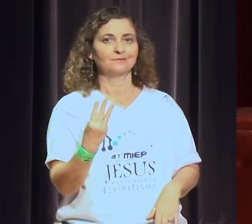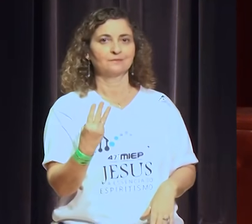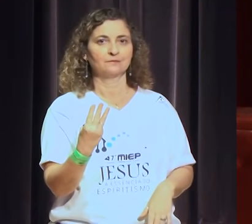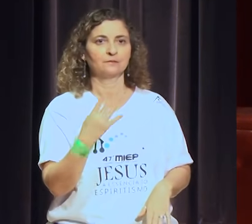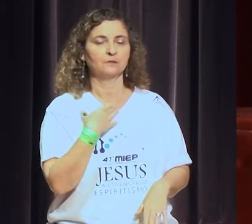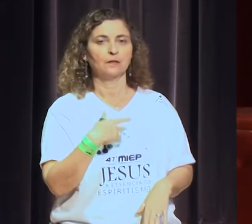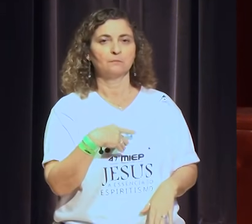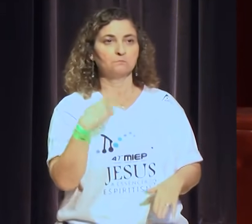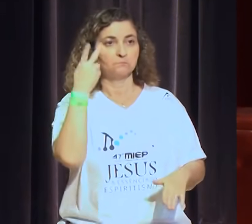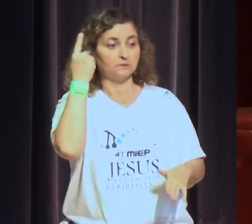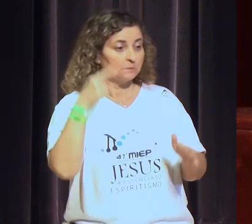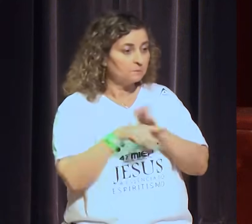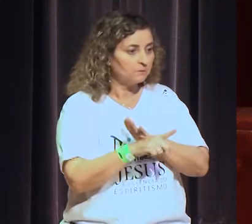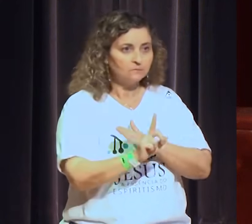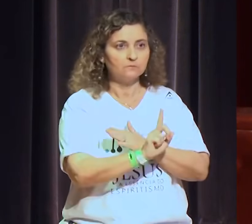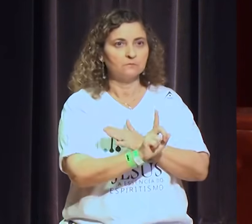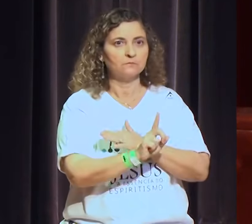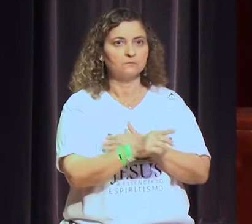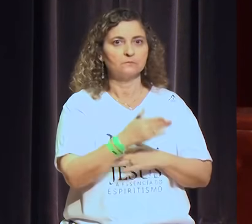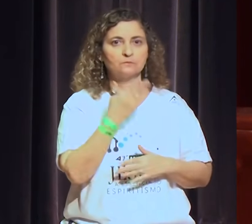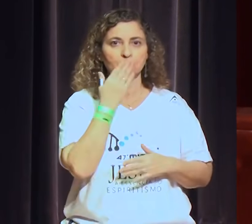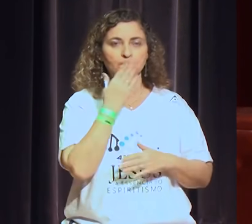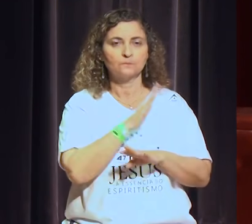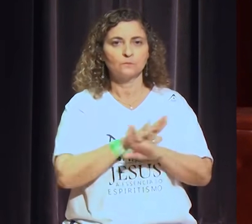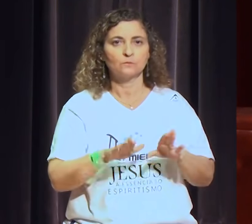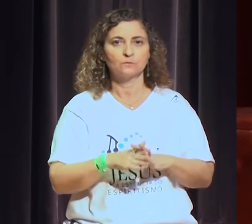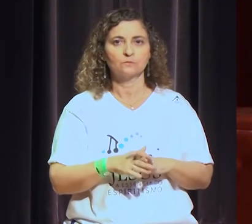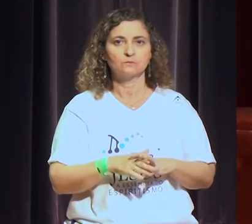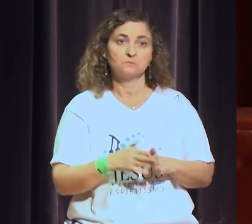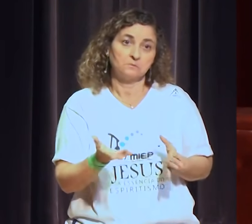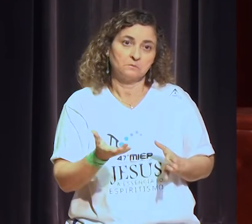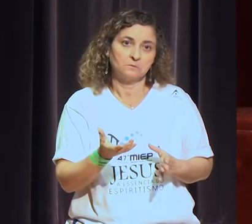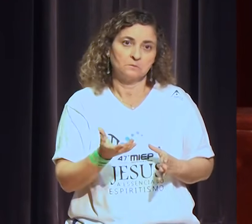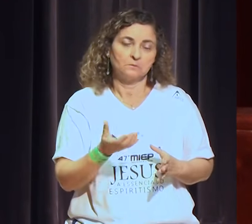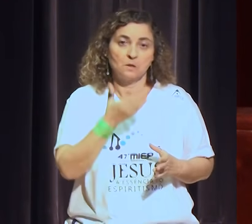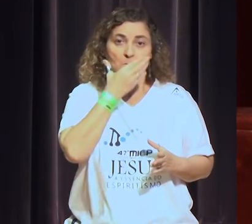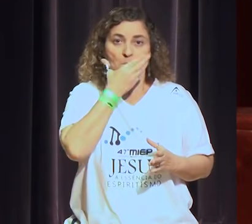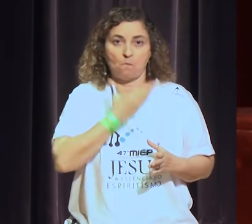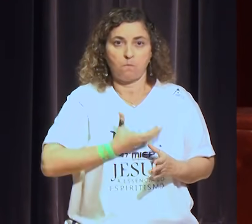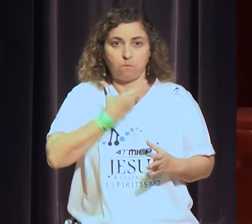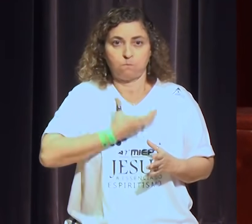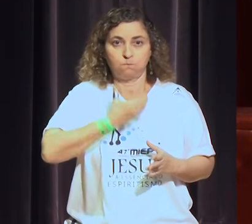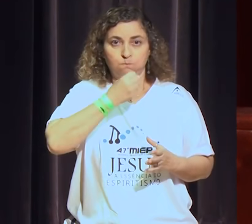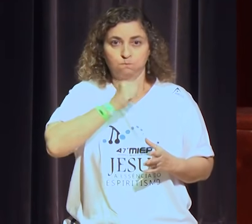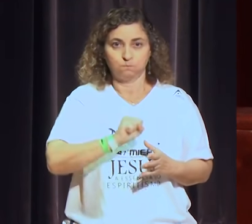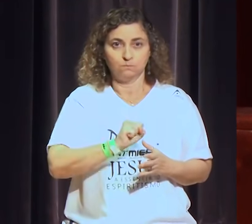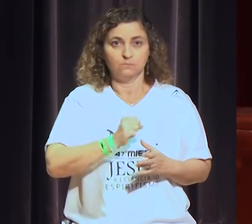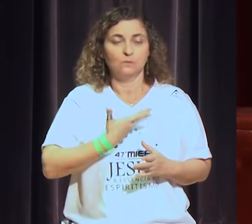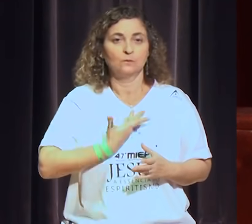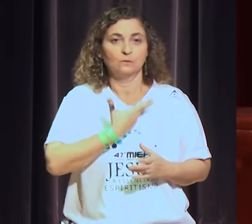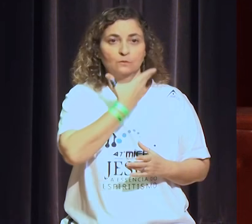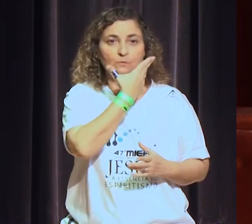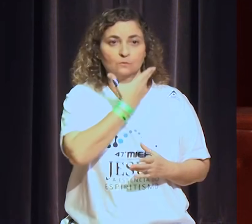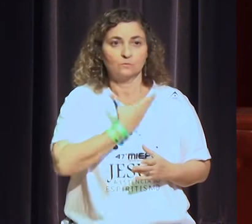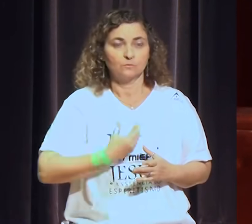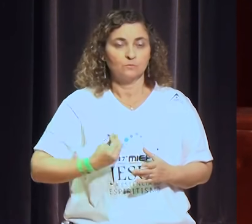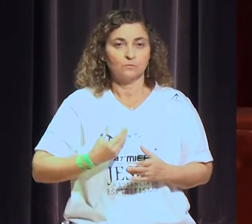mais. Ele falou, não, porque Jesus conta com ministros para áreas. Então,